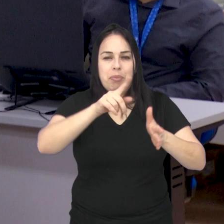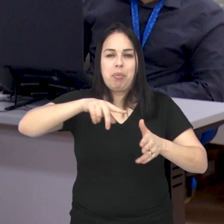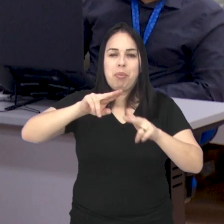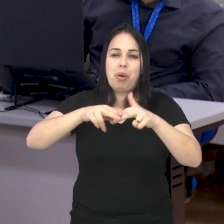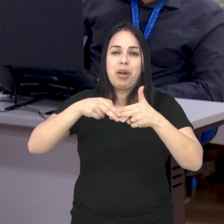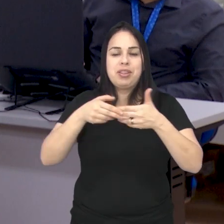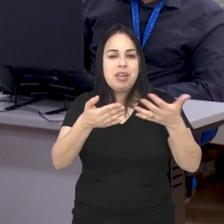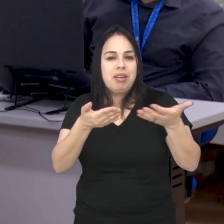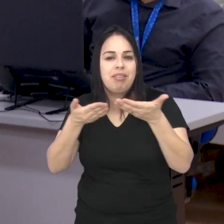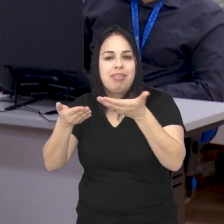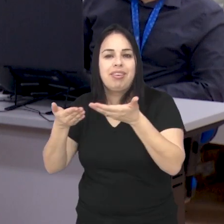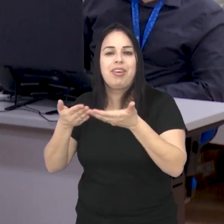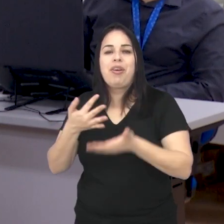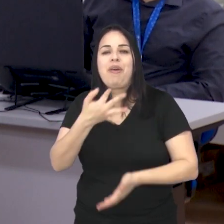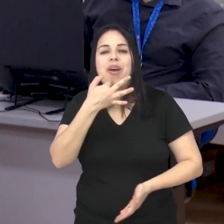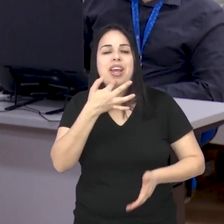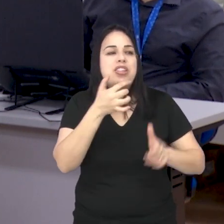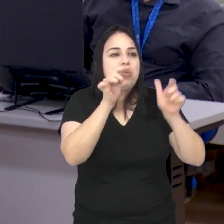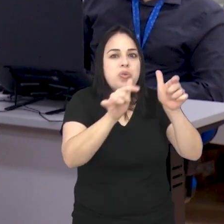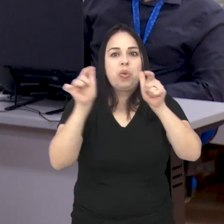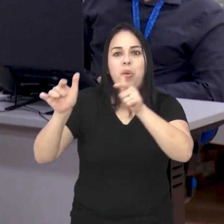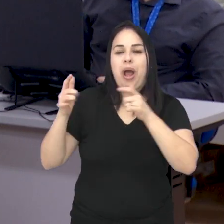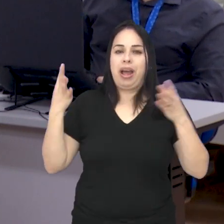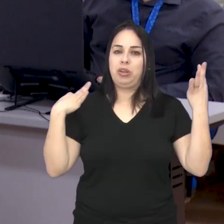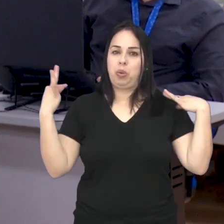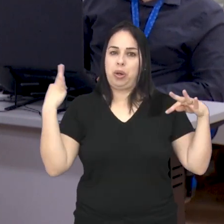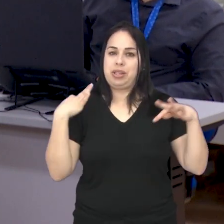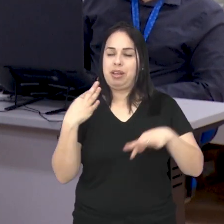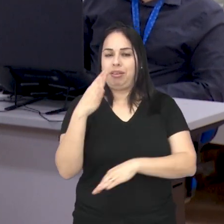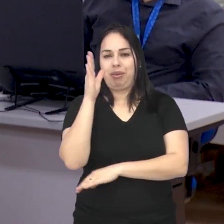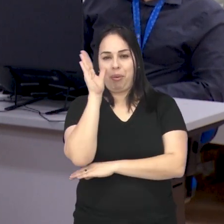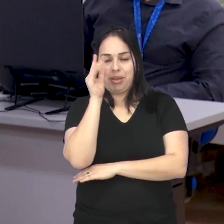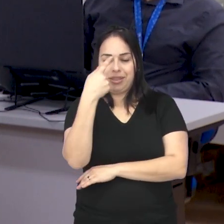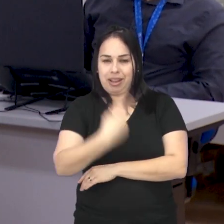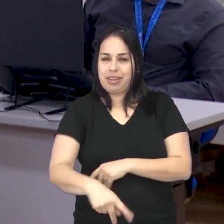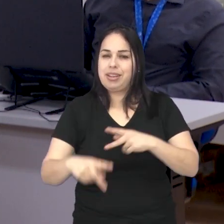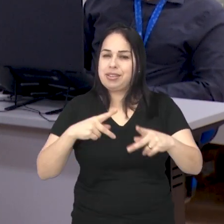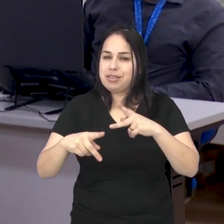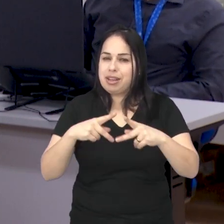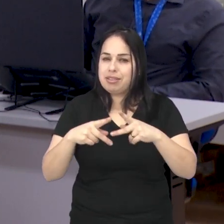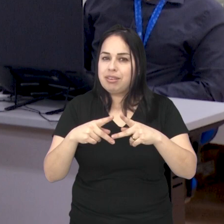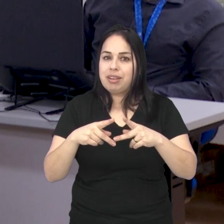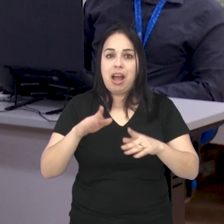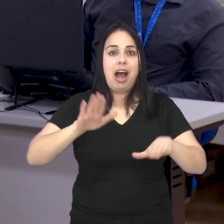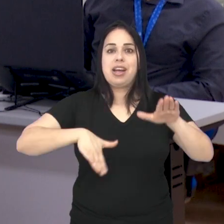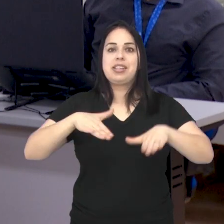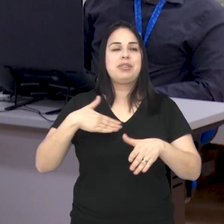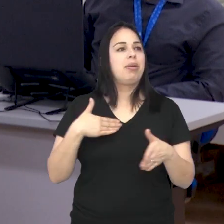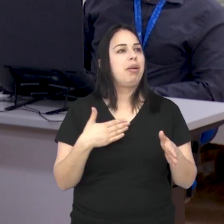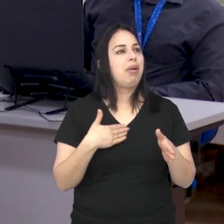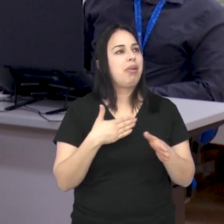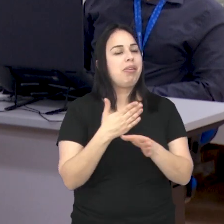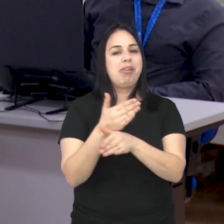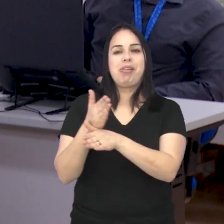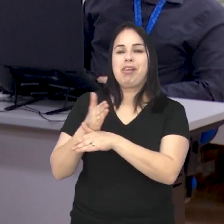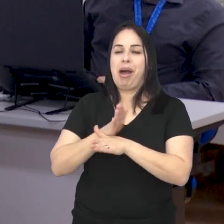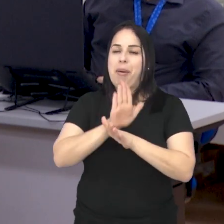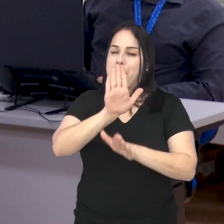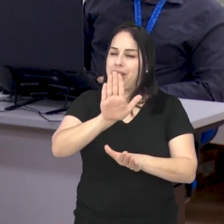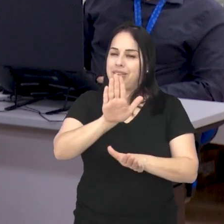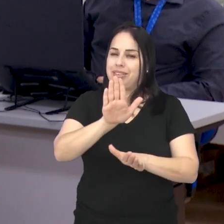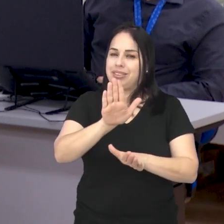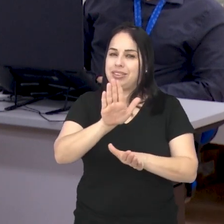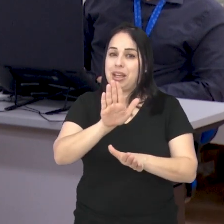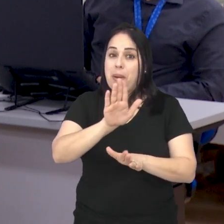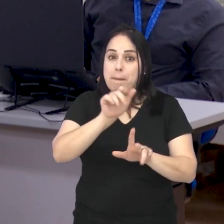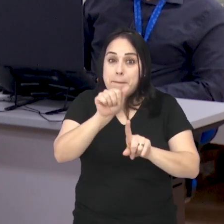para todos nós para conhecermos pontos turísticos e curiosidades da cidade que às vezes acabam passando despercebidos. Mas não parou